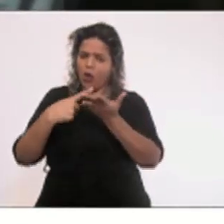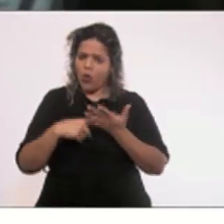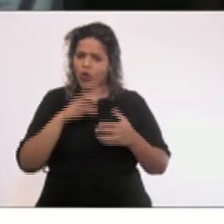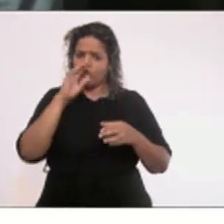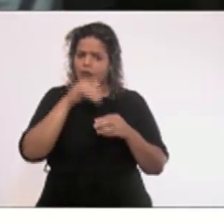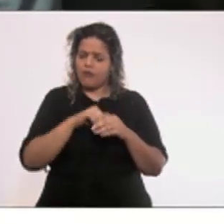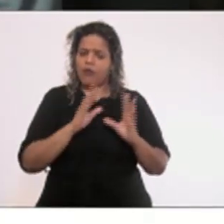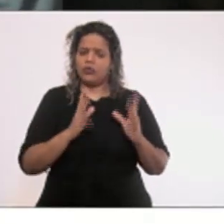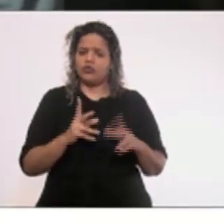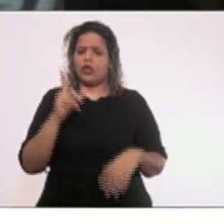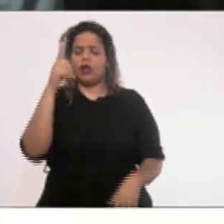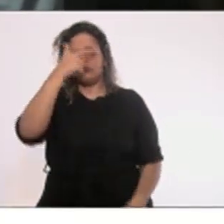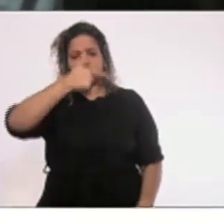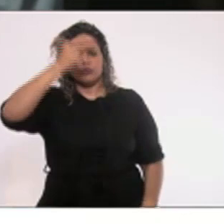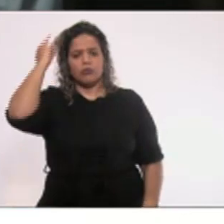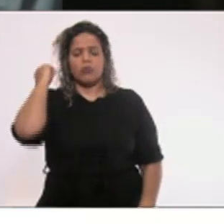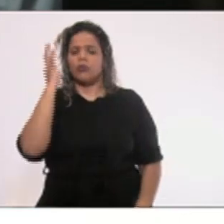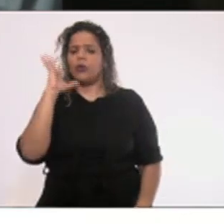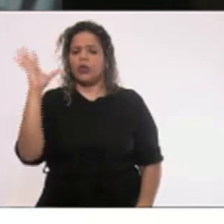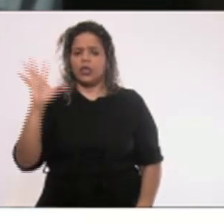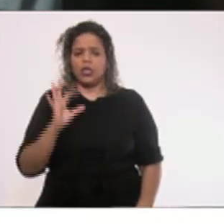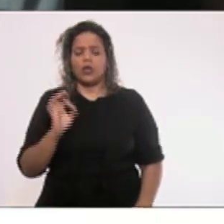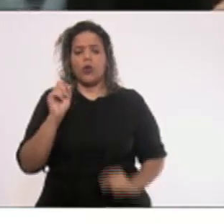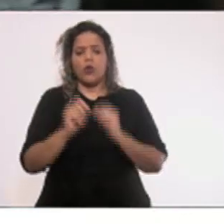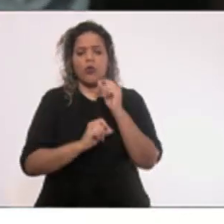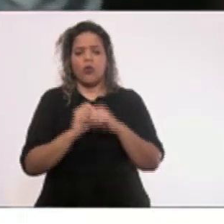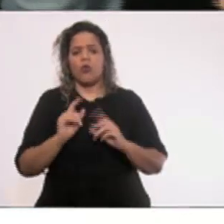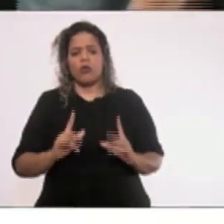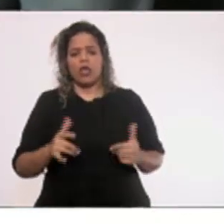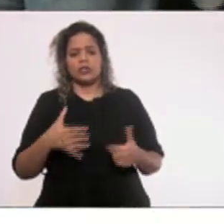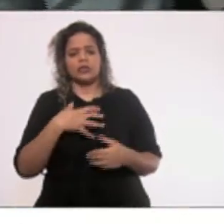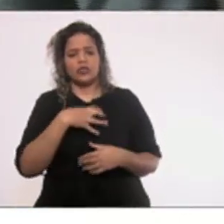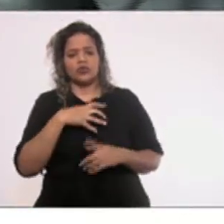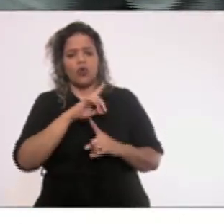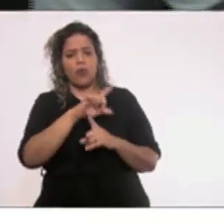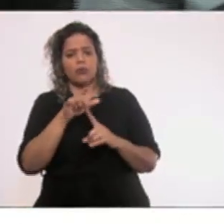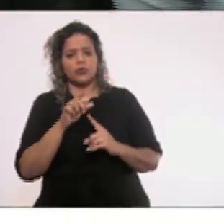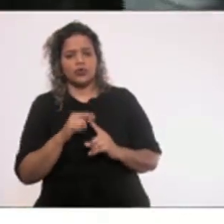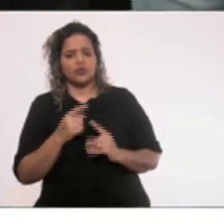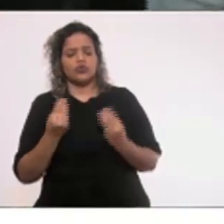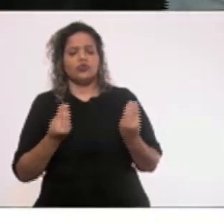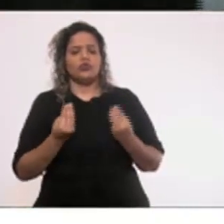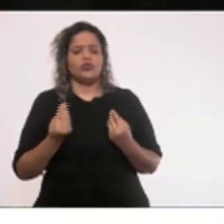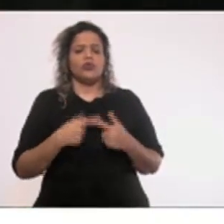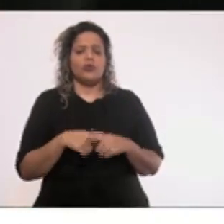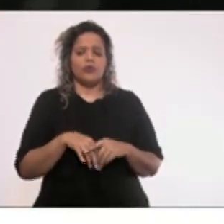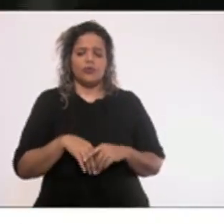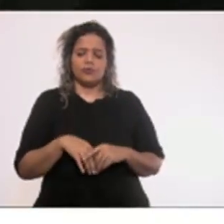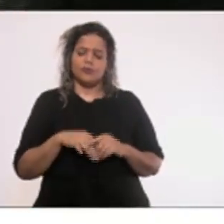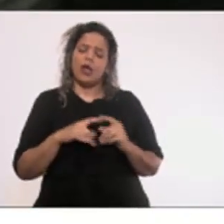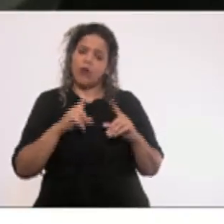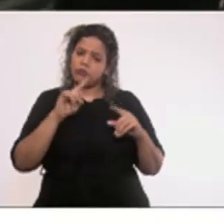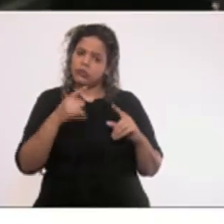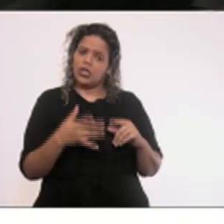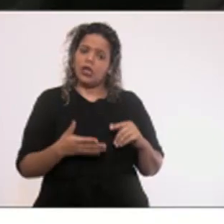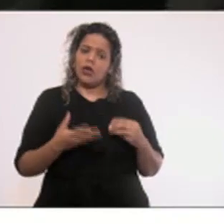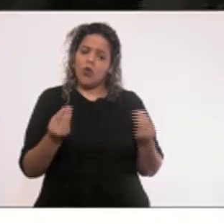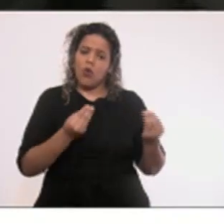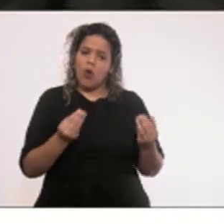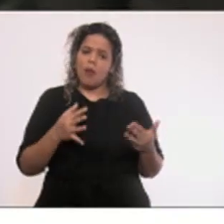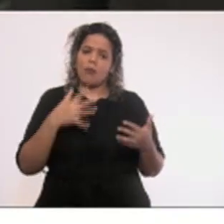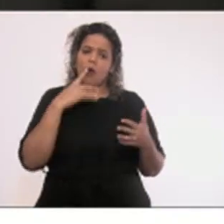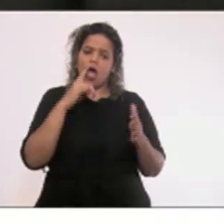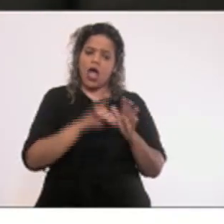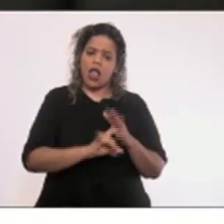voto divergente do deputado Luiz Paulo, que não entenderam bem o objetivo, o escopo desse projeto aqui. Era para salvar uma lei